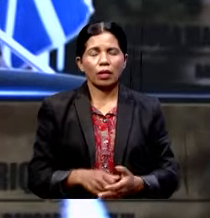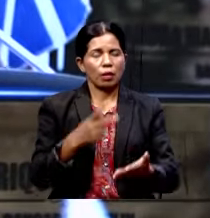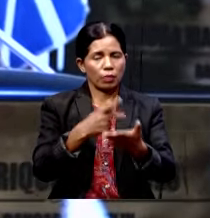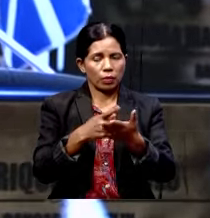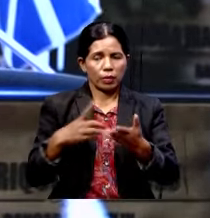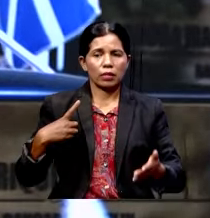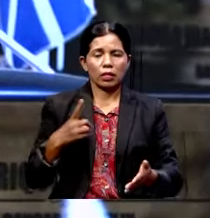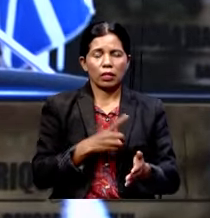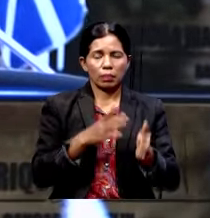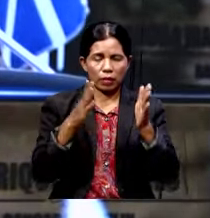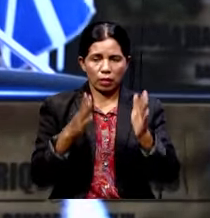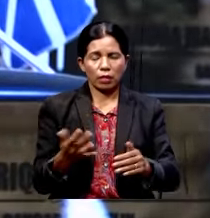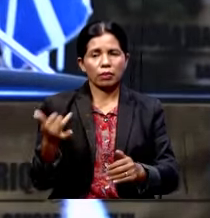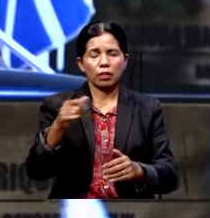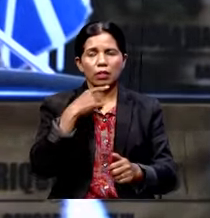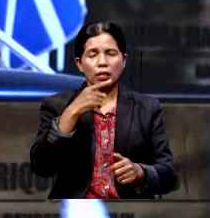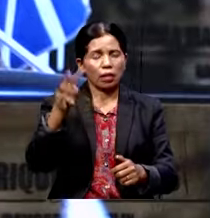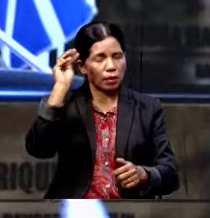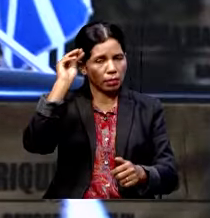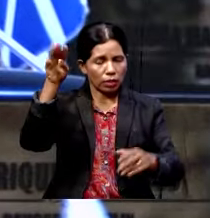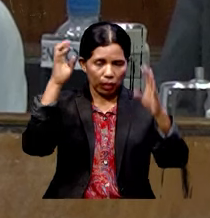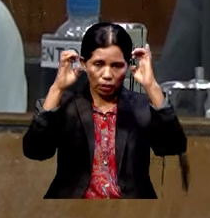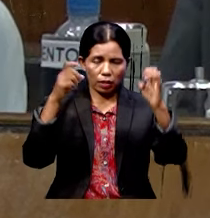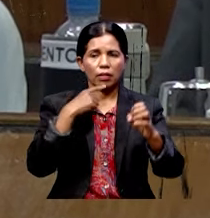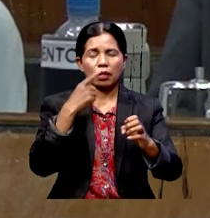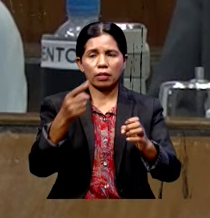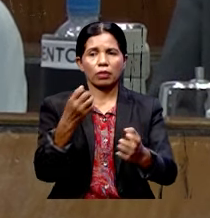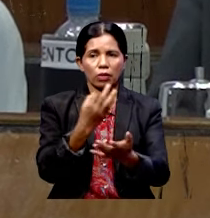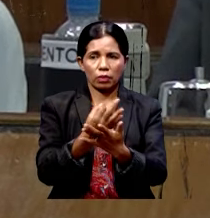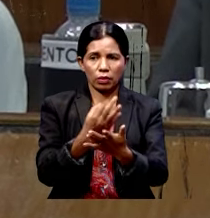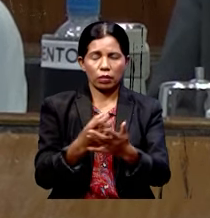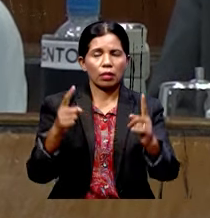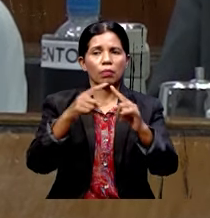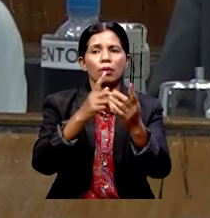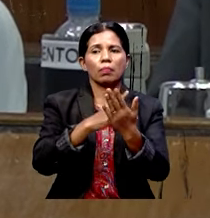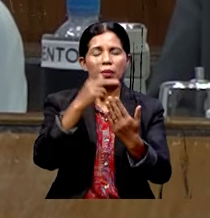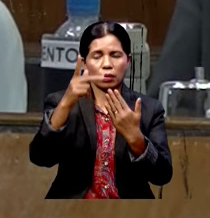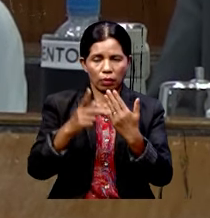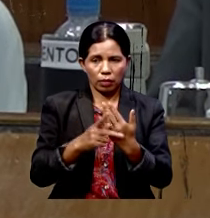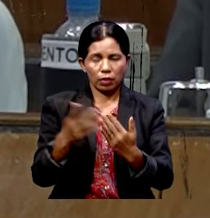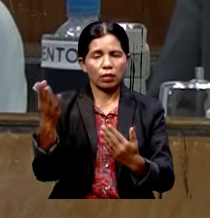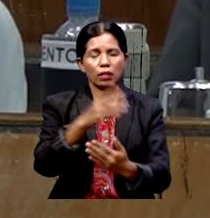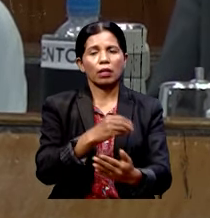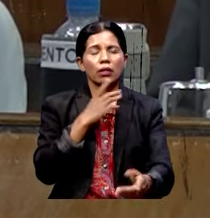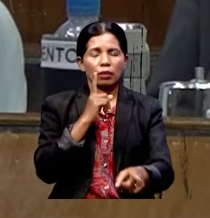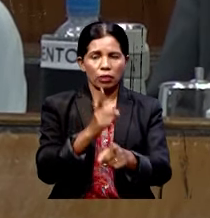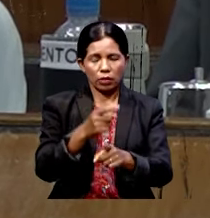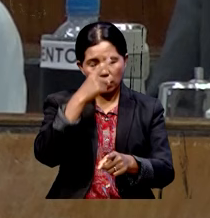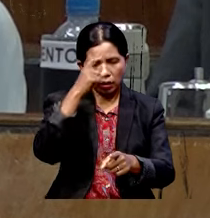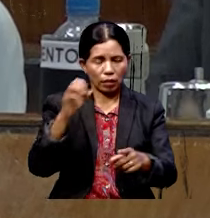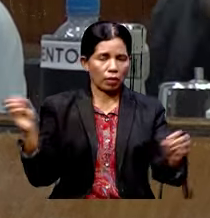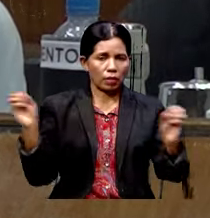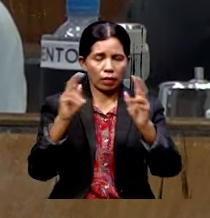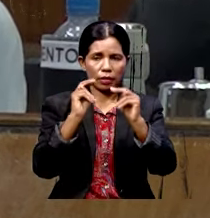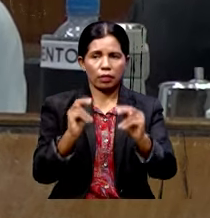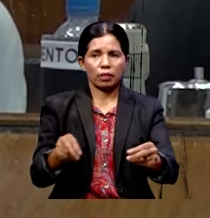deputado proponente Siraniane, ministro da Educação, considera orçamento do programa ensino básico suficiente, também é